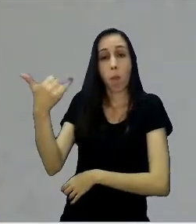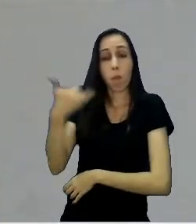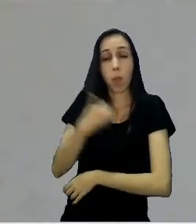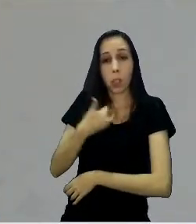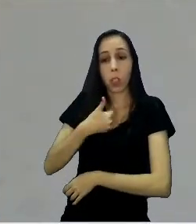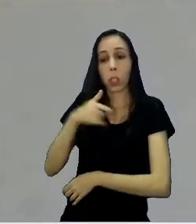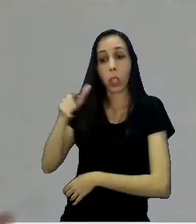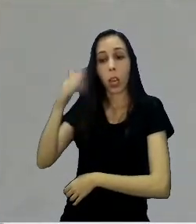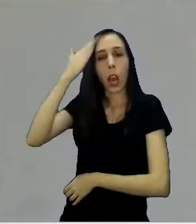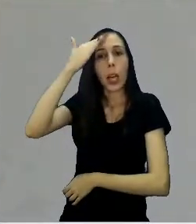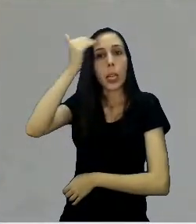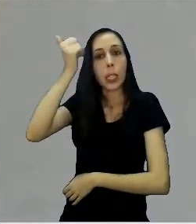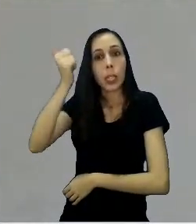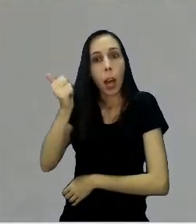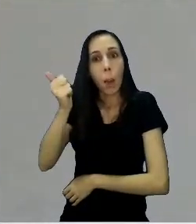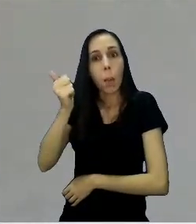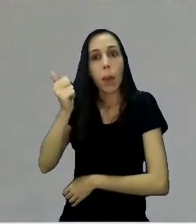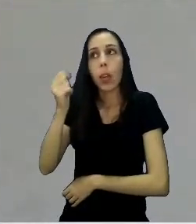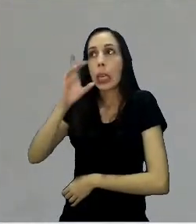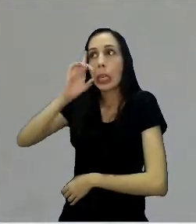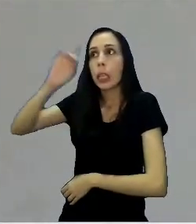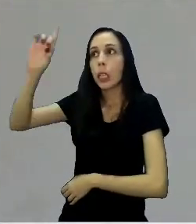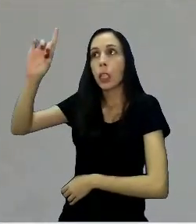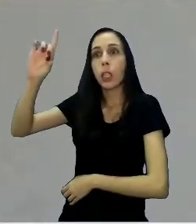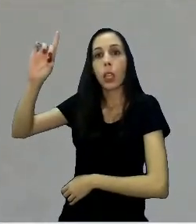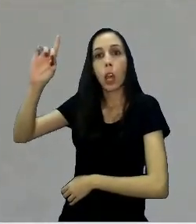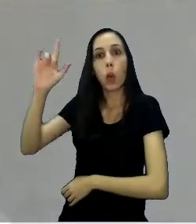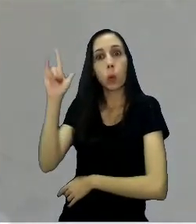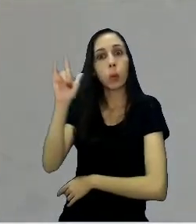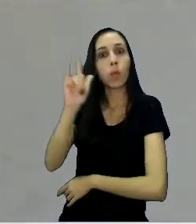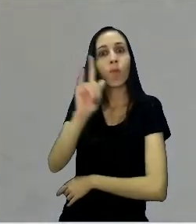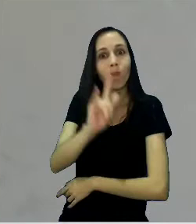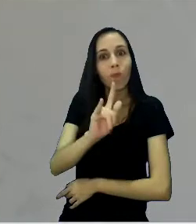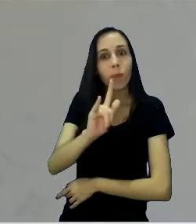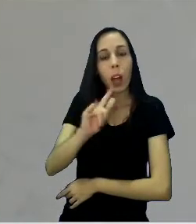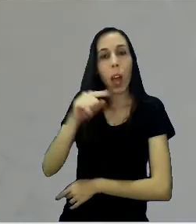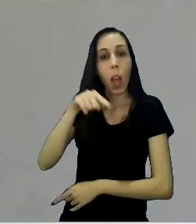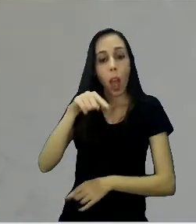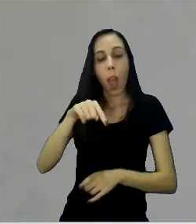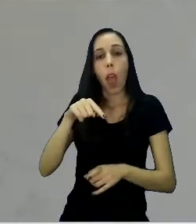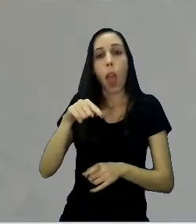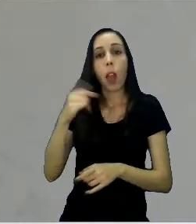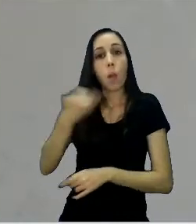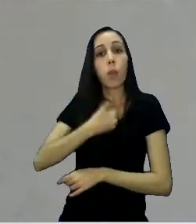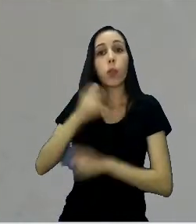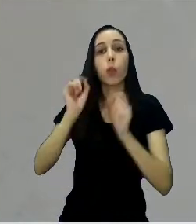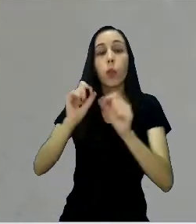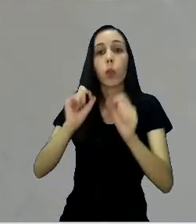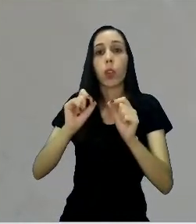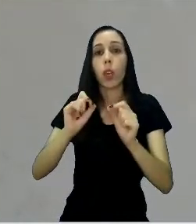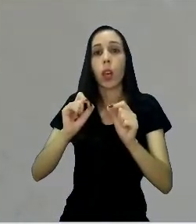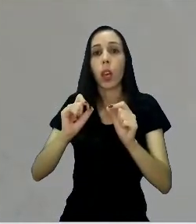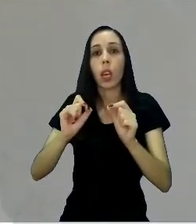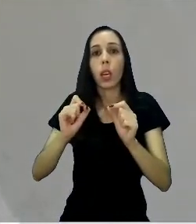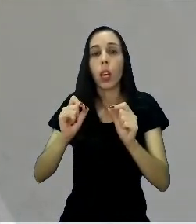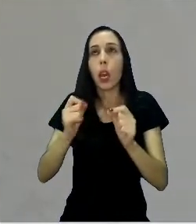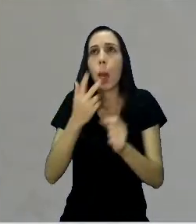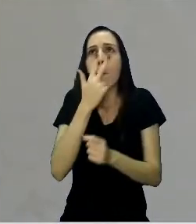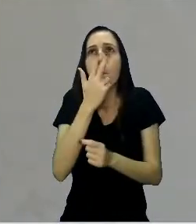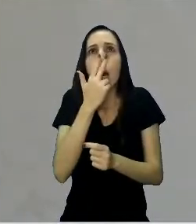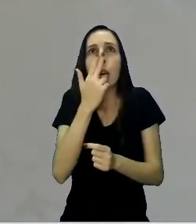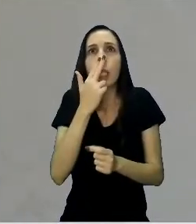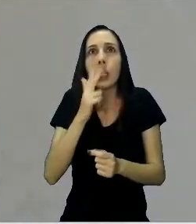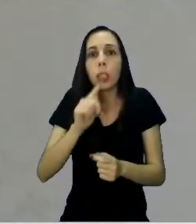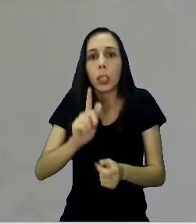ao saber que Deus a ama, que ela tem uma dignidade de filha, ela disse que